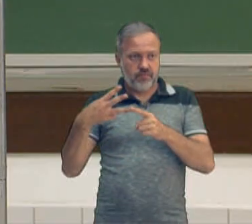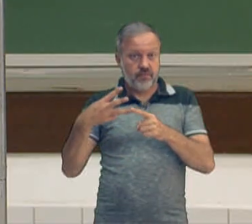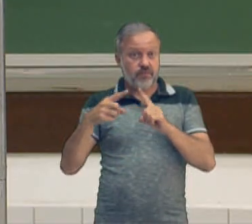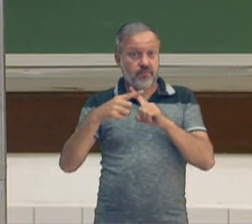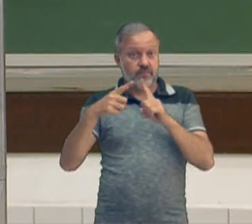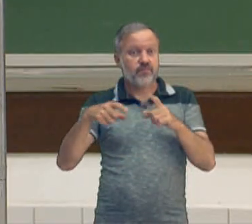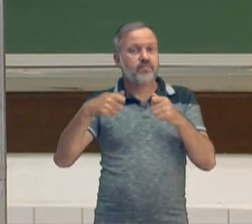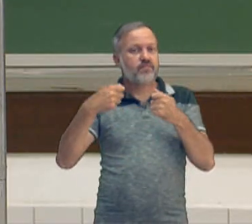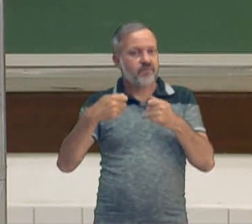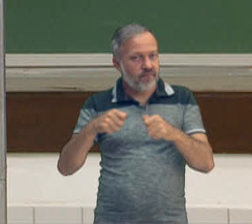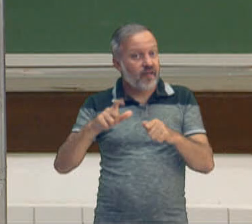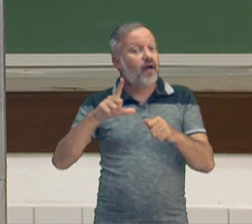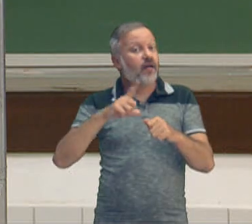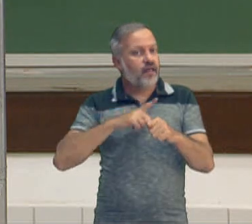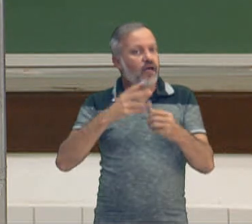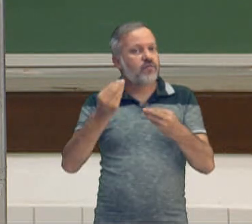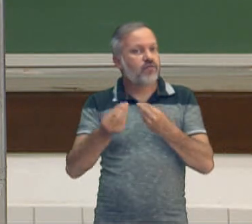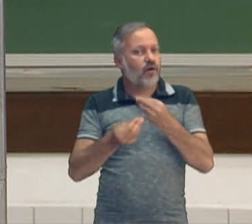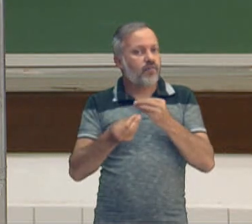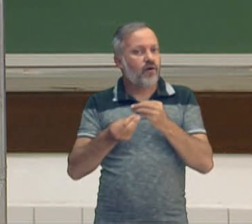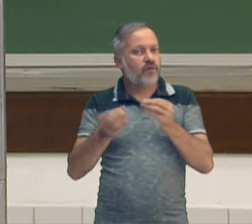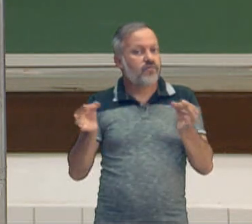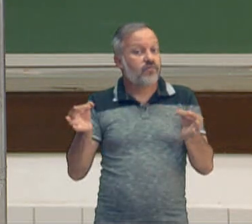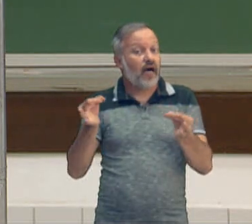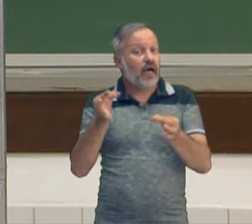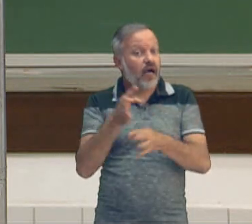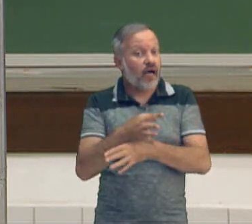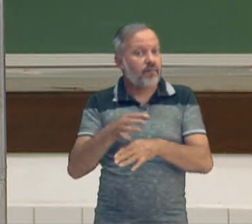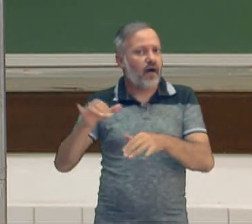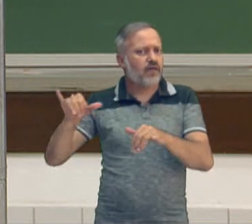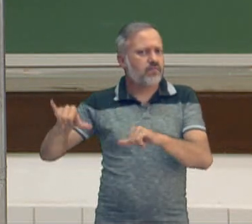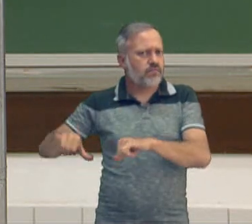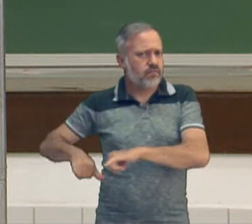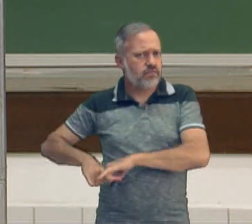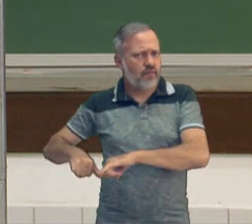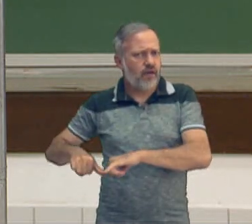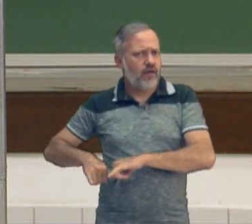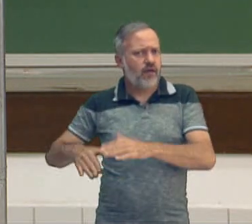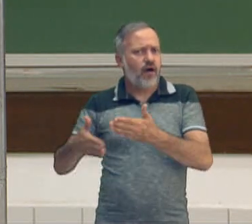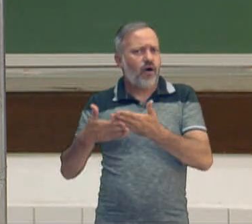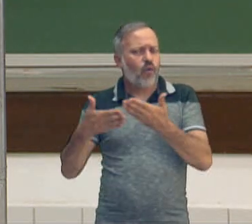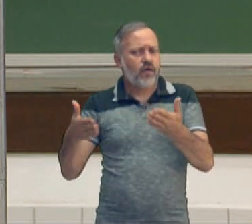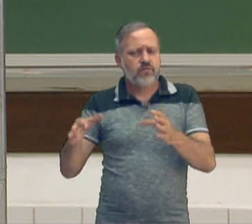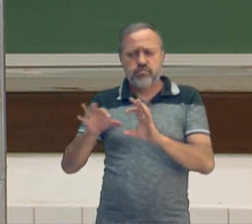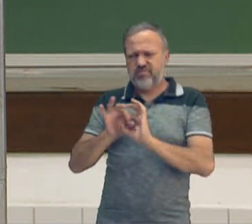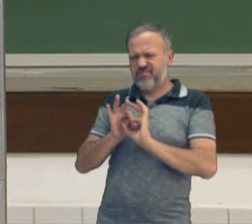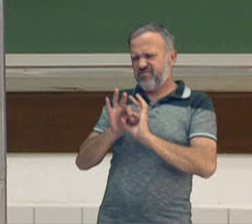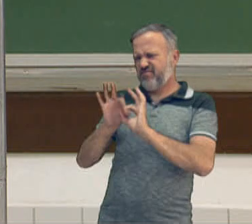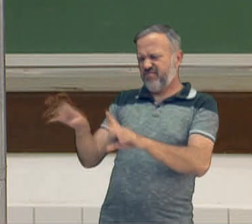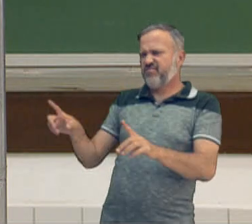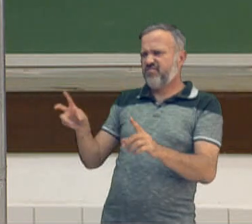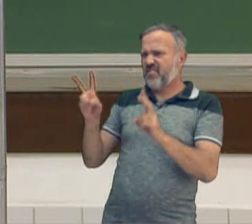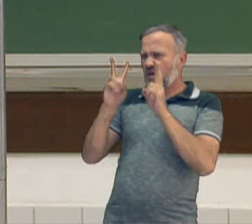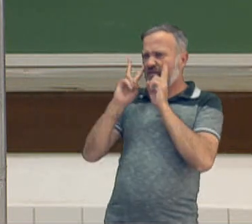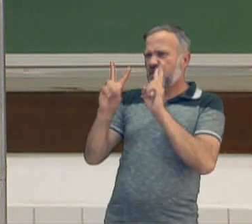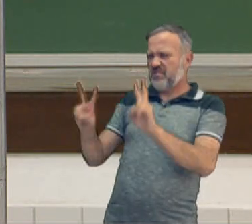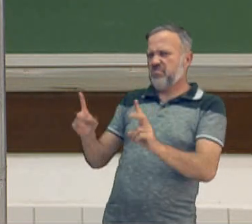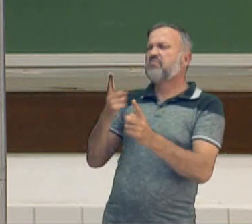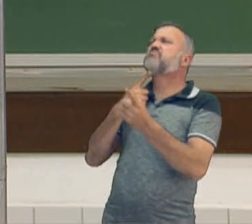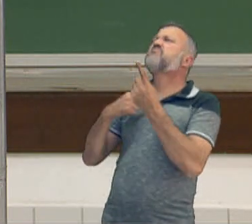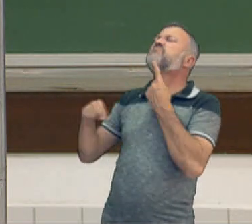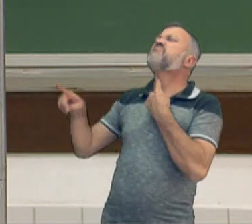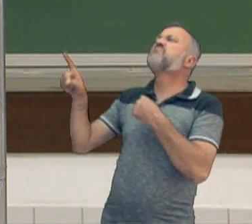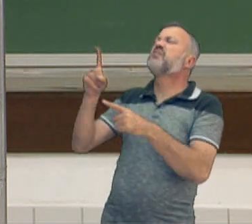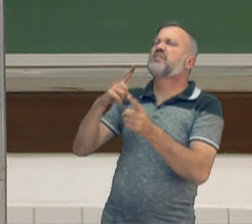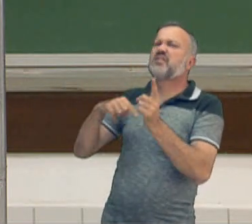o sofrimento. Quando você se liberta dos desejos, quando você se liberta das ilusões materiais. Então, primeira